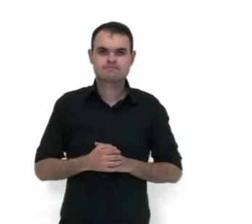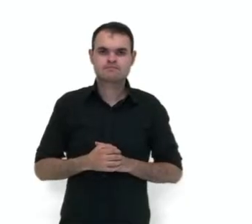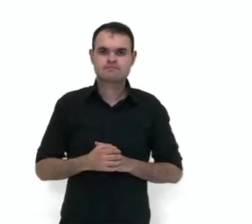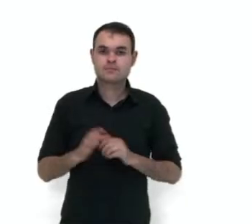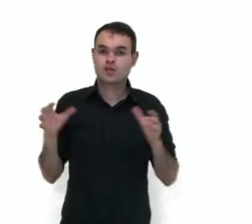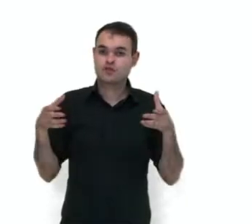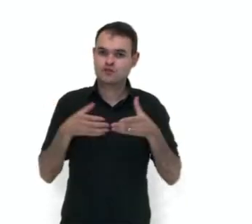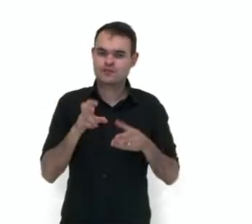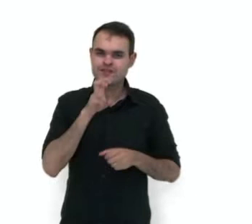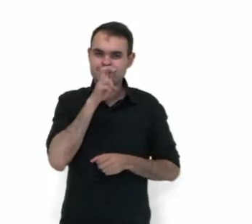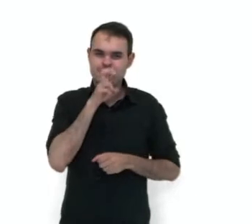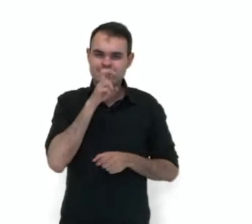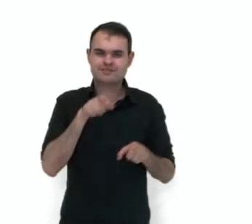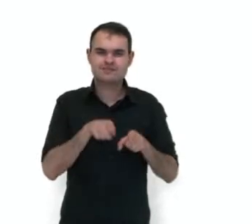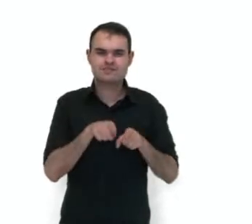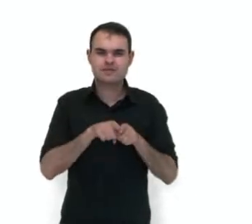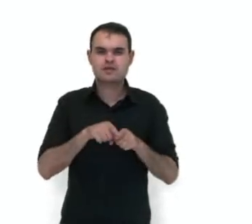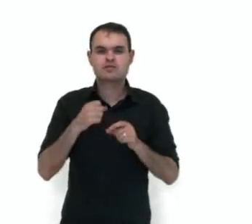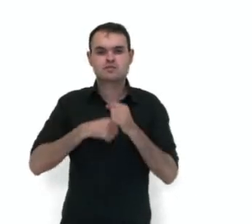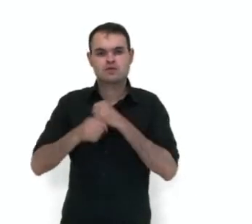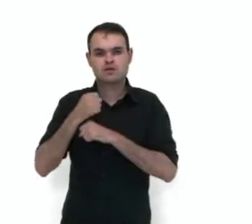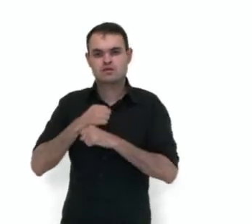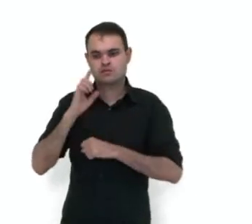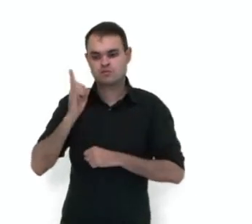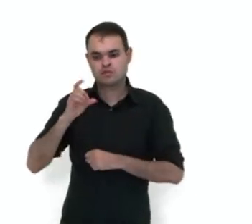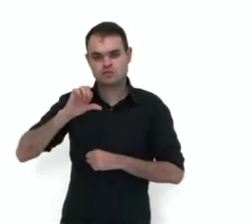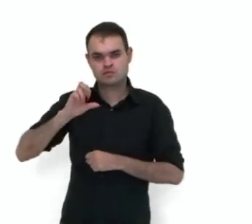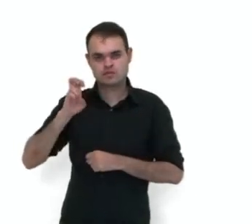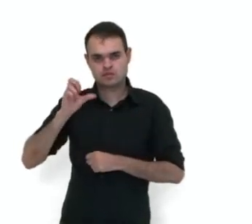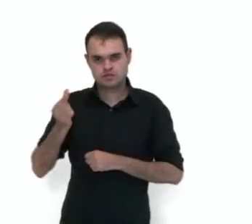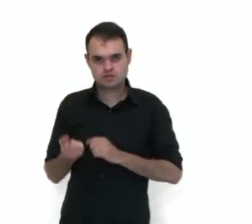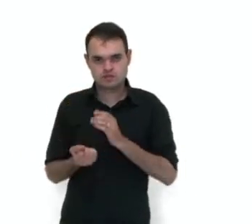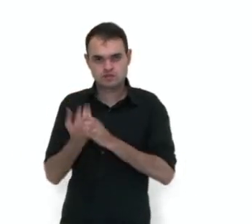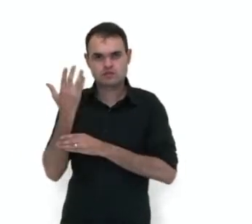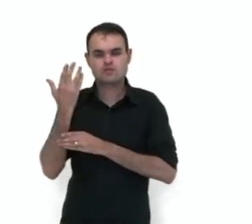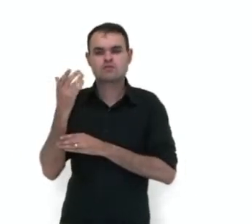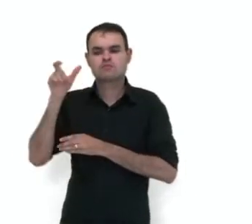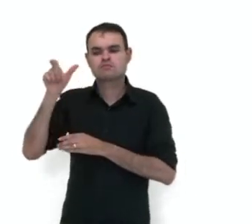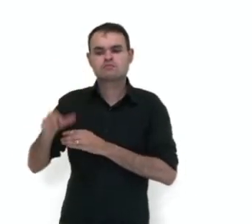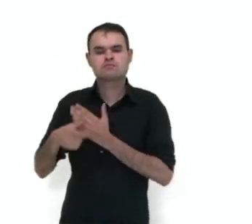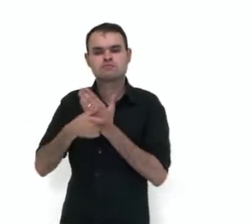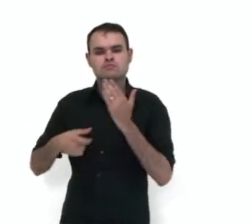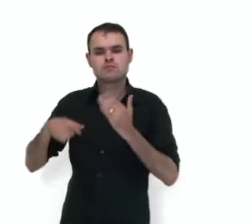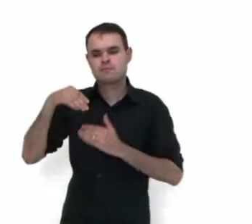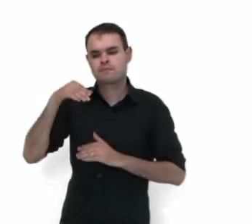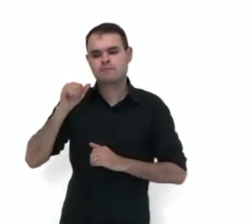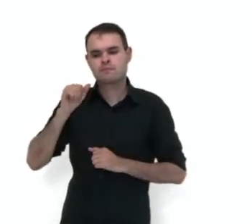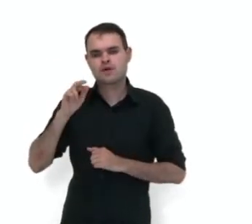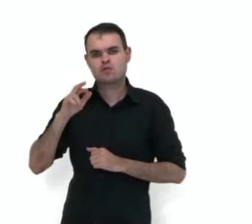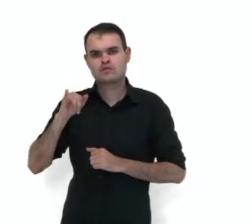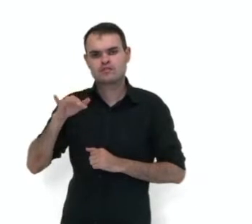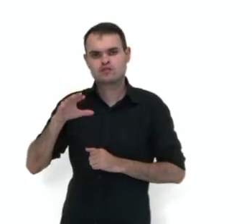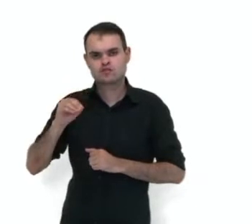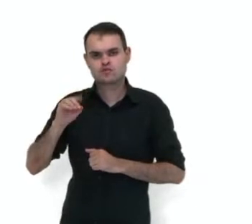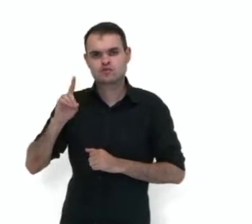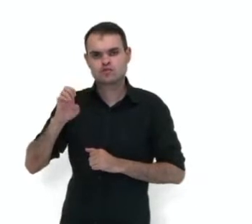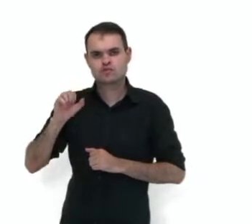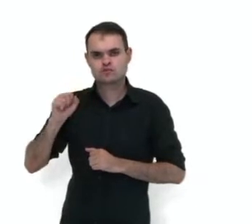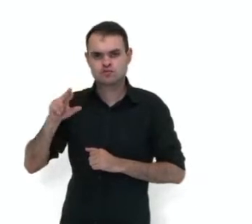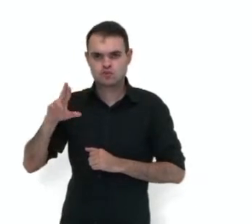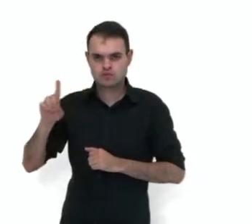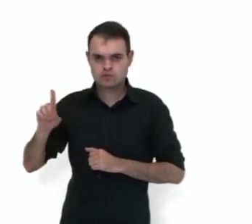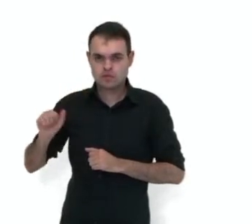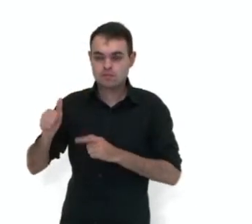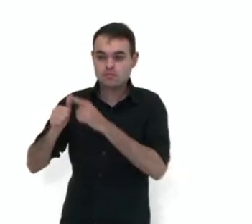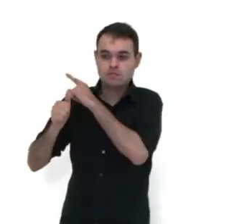A Turma da Mônica né também no ano de 1959 surgiu pelas mãos de Maurício de Souza a primeira tirinha